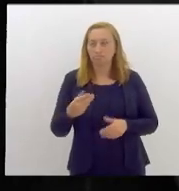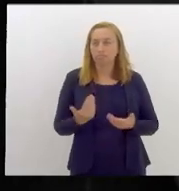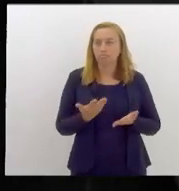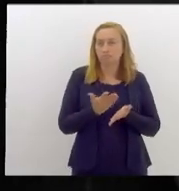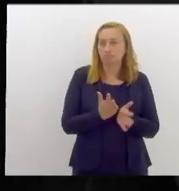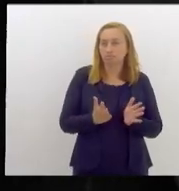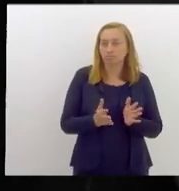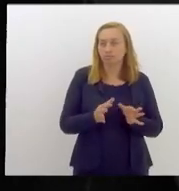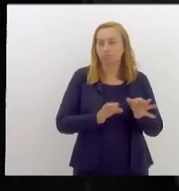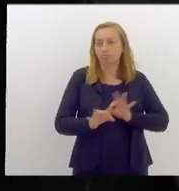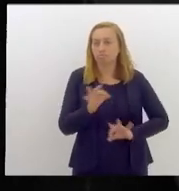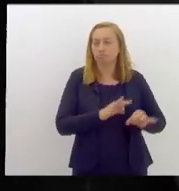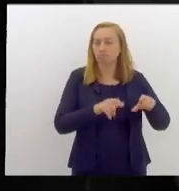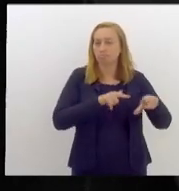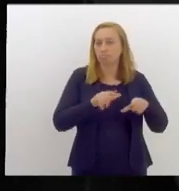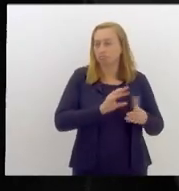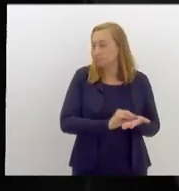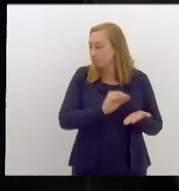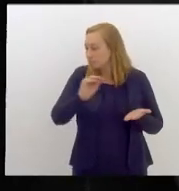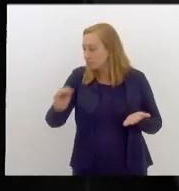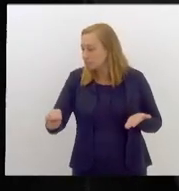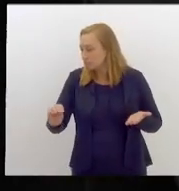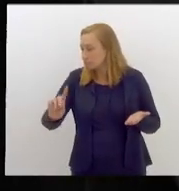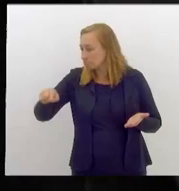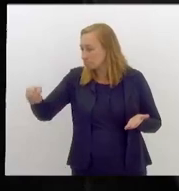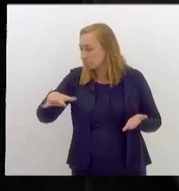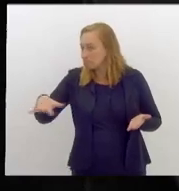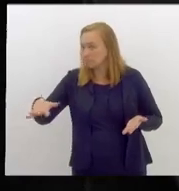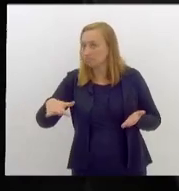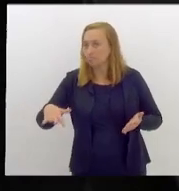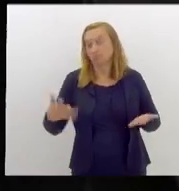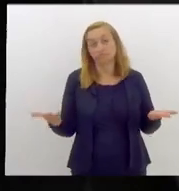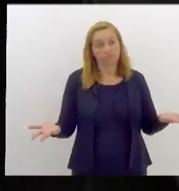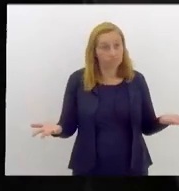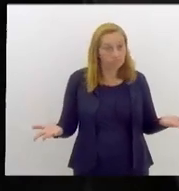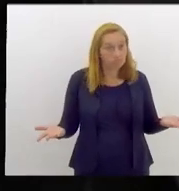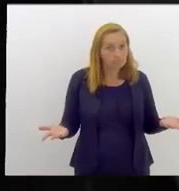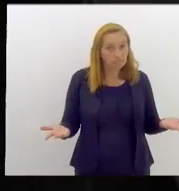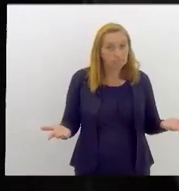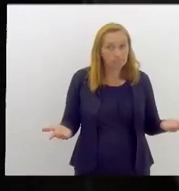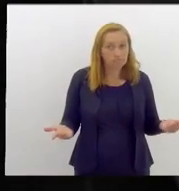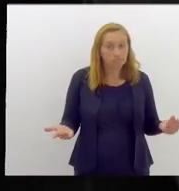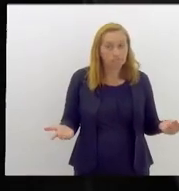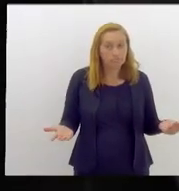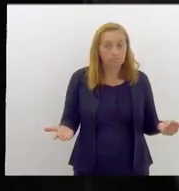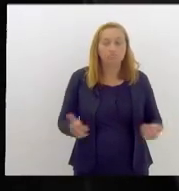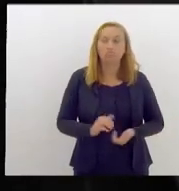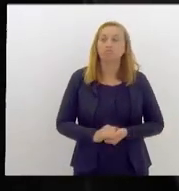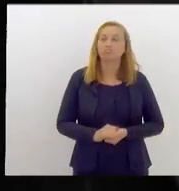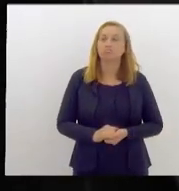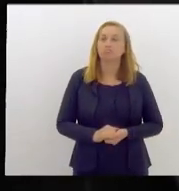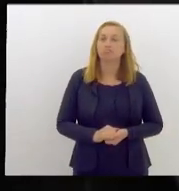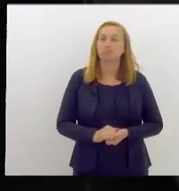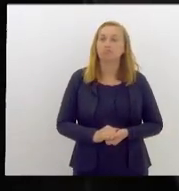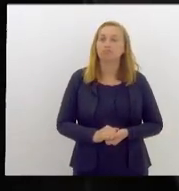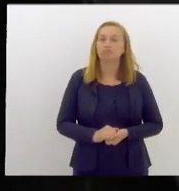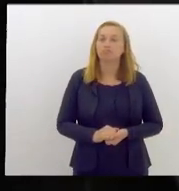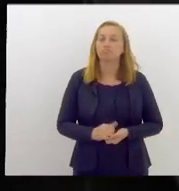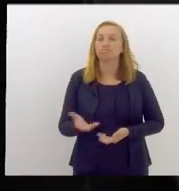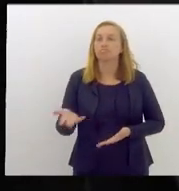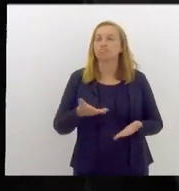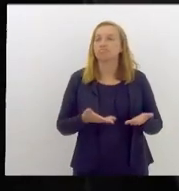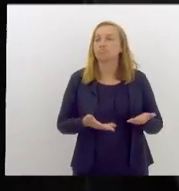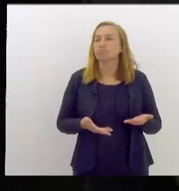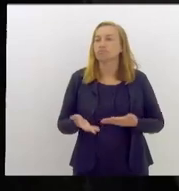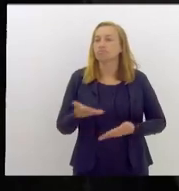e transferir todo o orçamento ali programado para outro então isso não é isso faz da gente aqui assim é participante